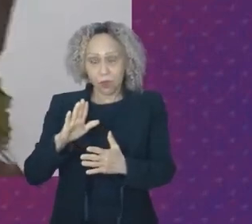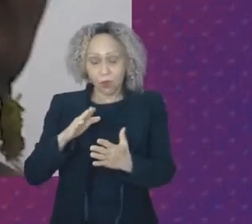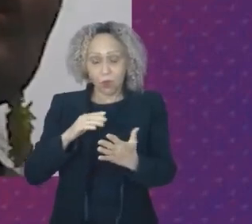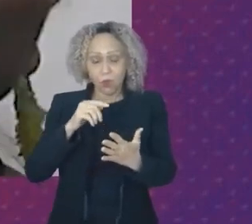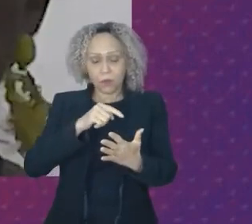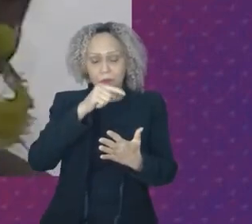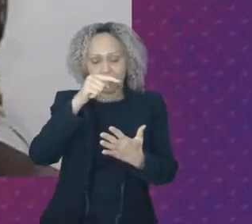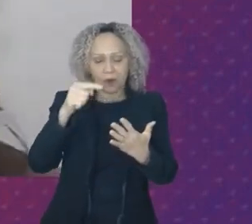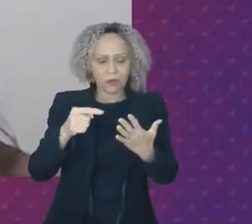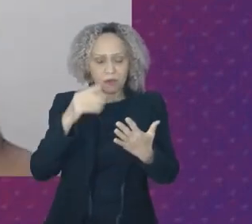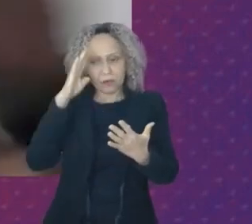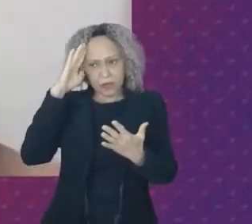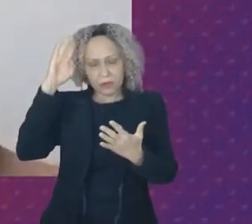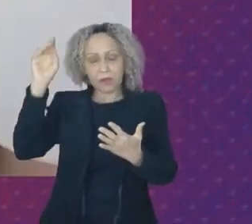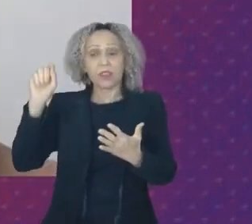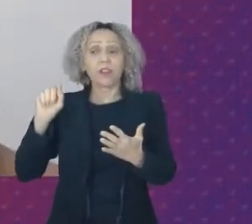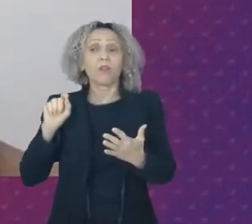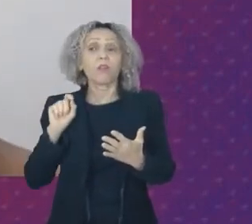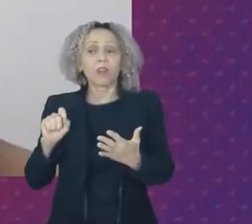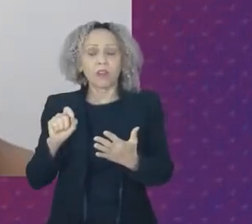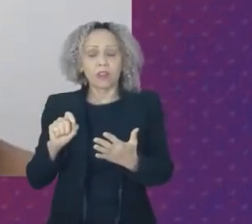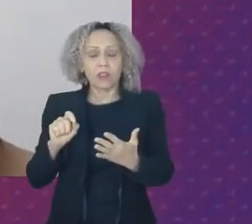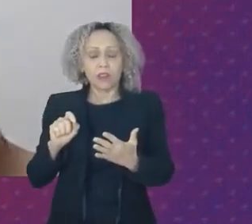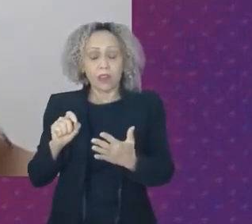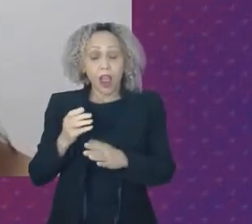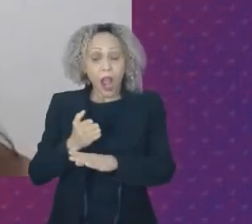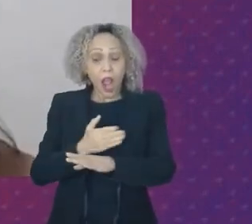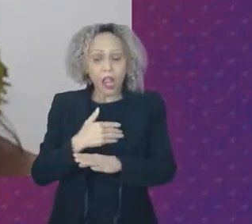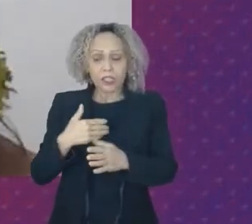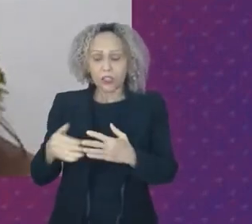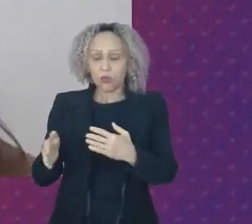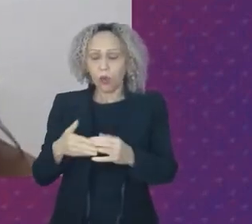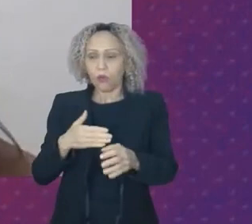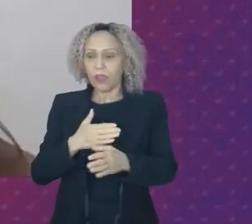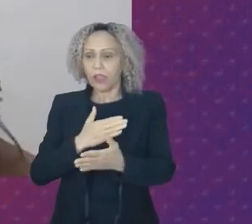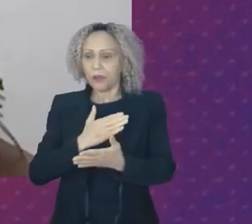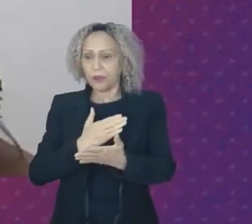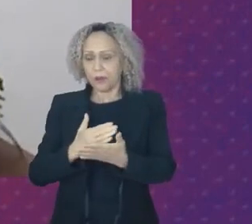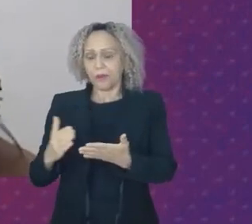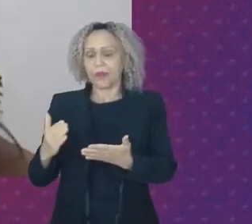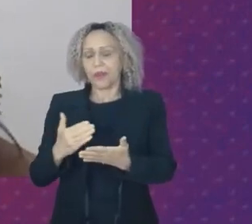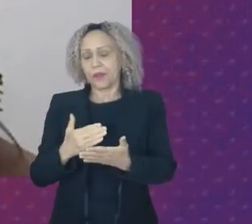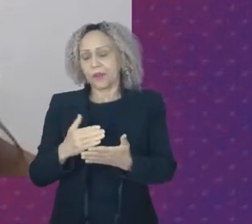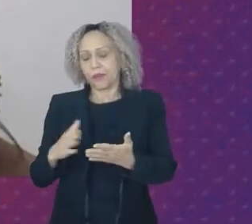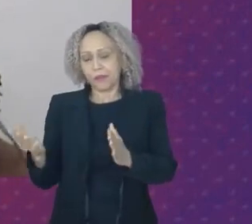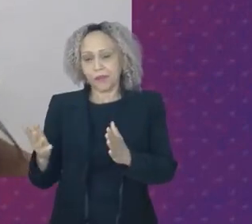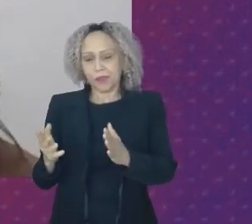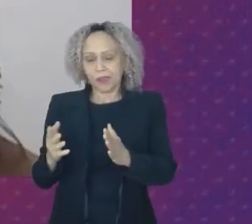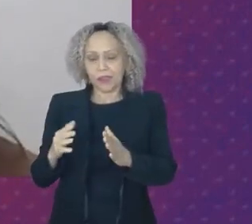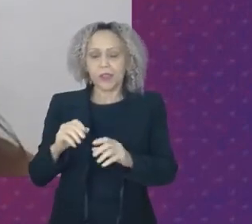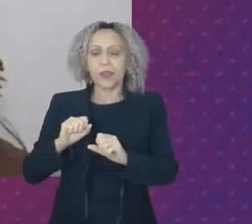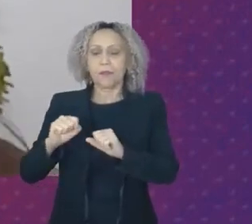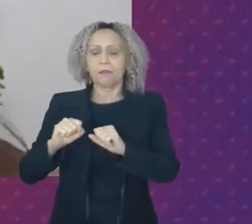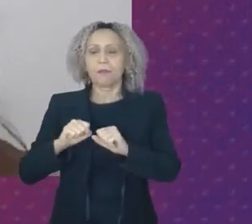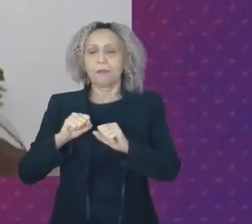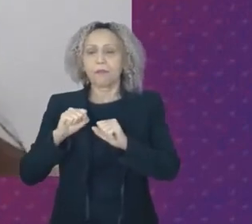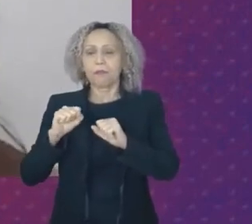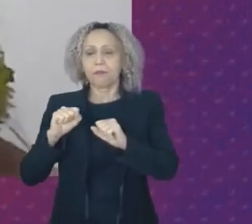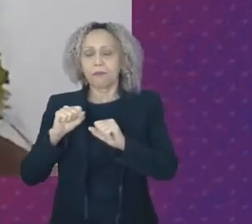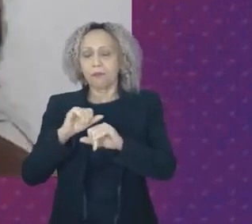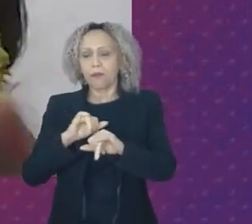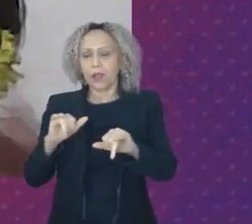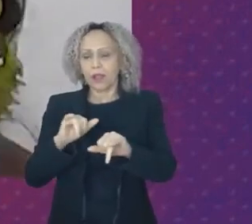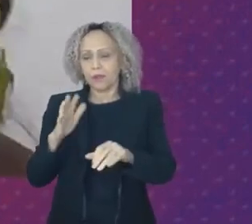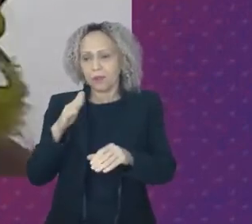vistas antes de começar qualquer movimentação para a construção de uma plataforma eleitoral é